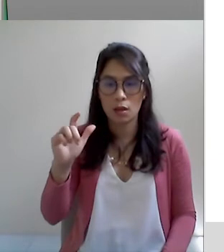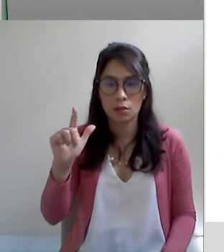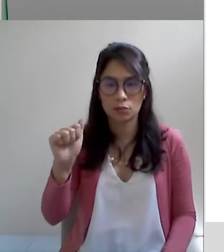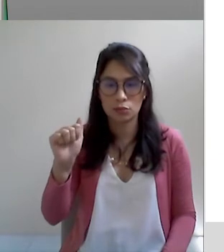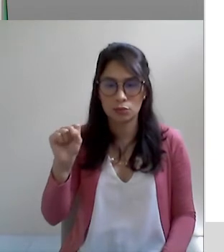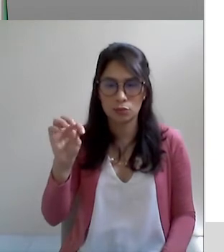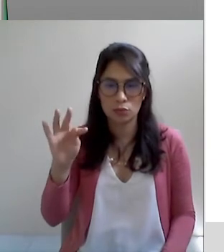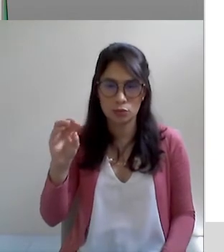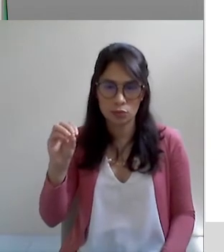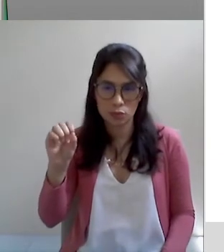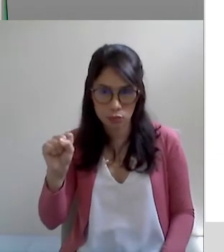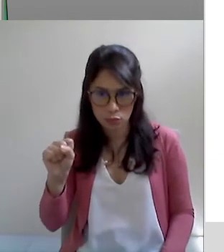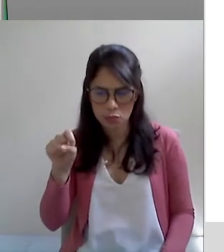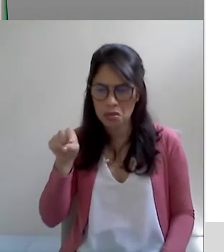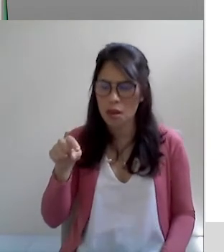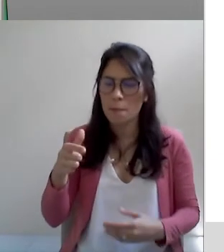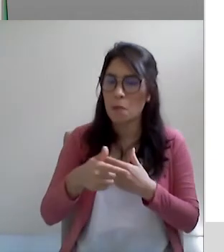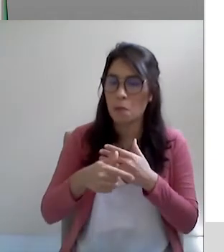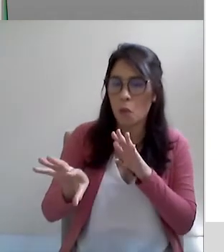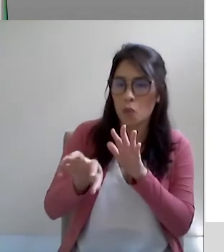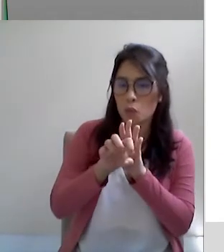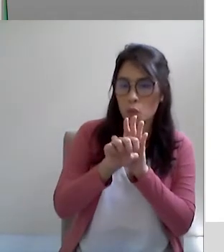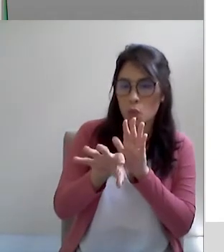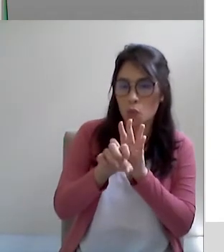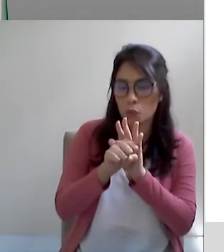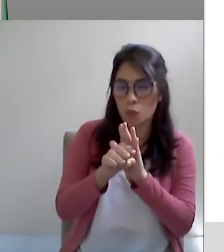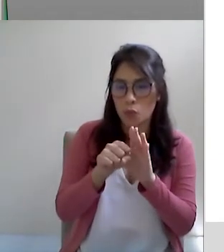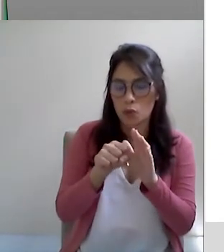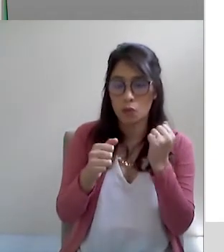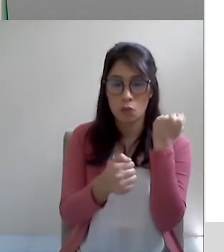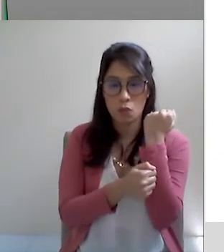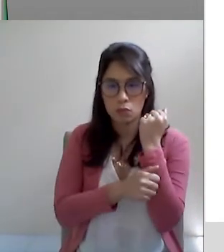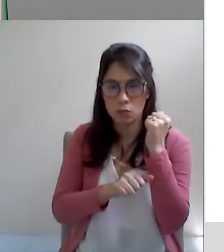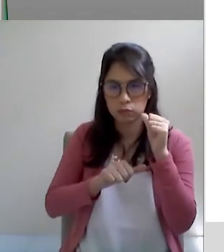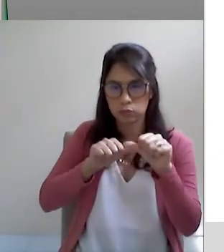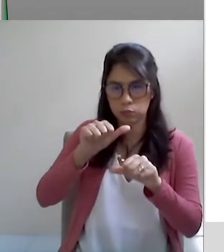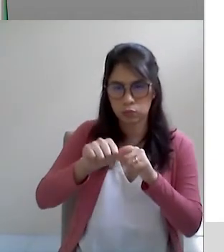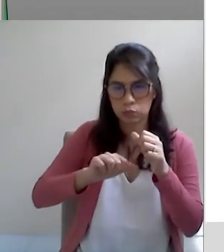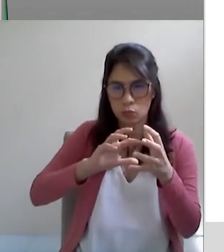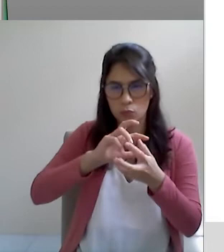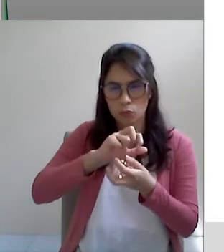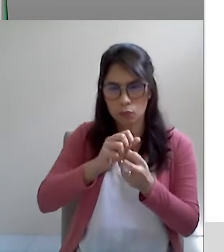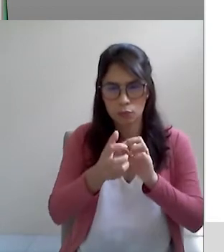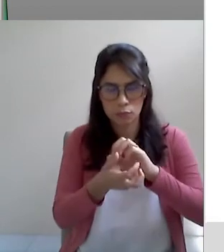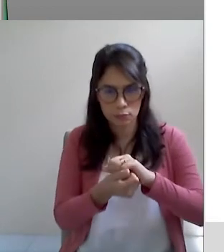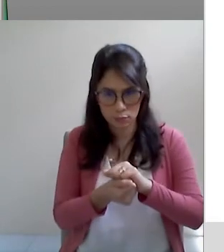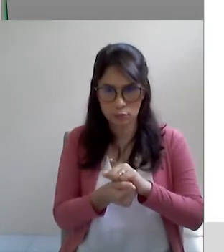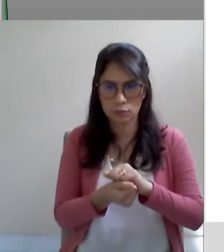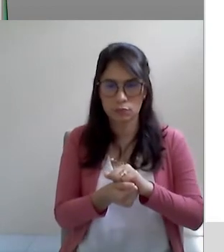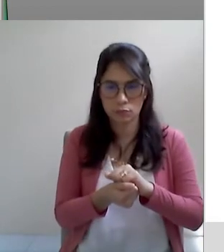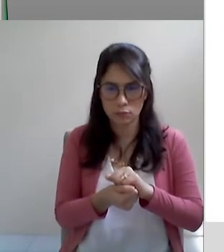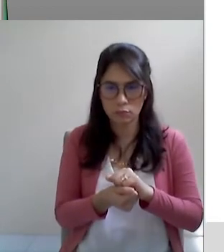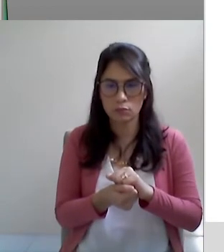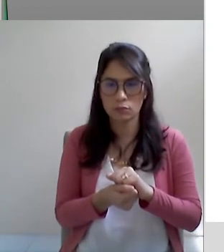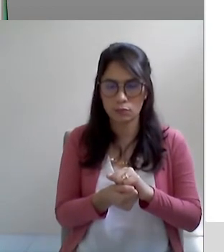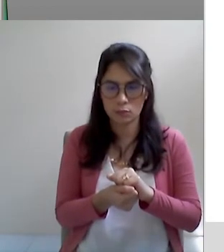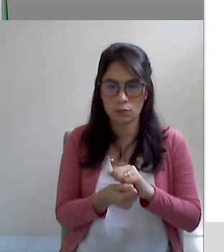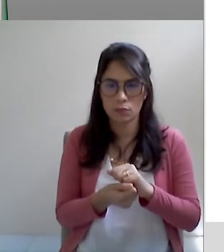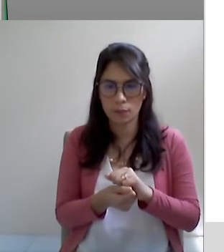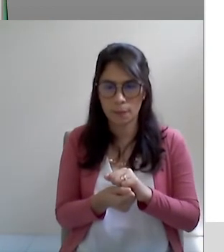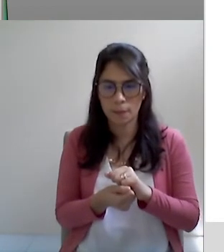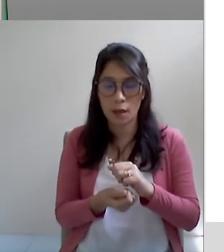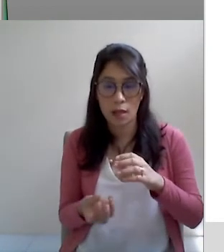células responsáveis pela reabsorção óssea, promovendo seu remodelamento. Assim, os osteoclastos promovem